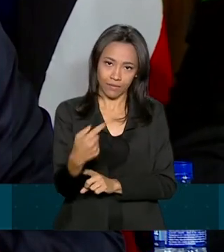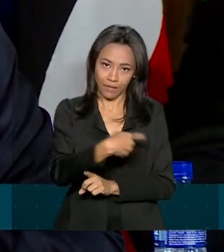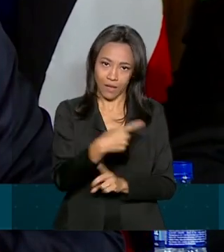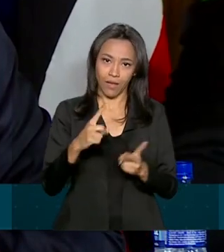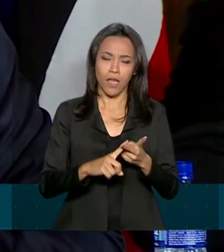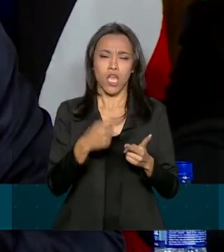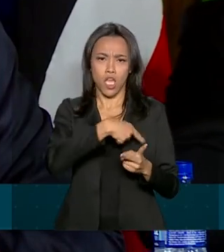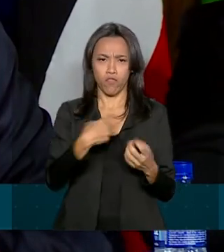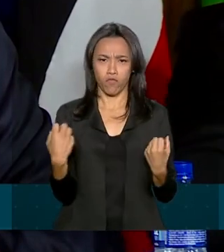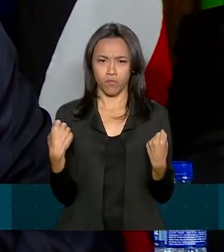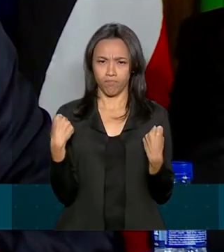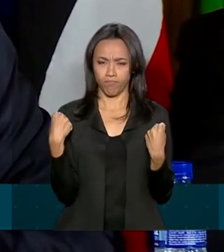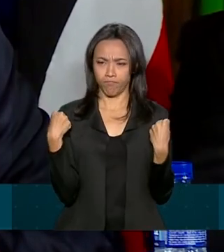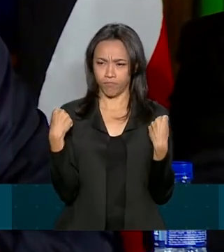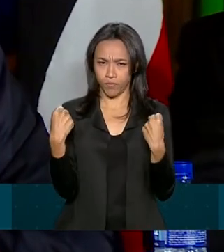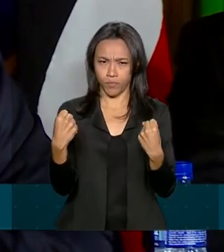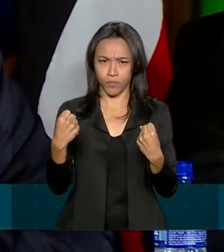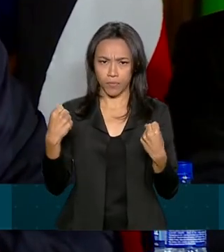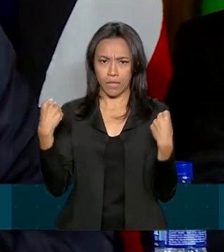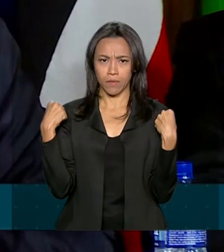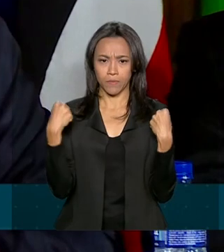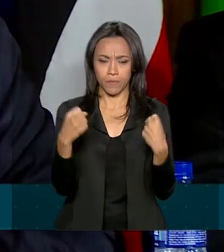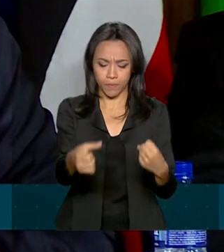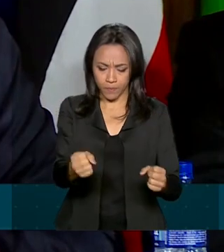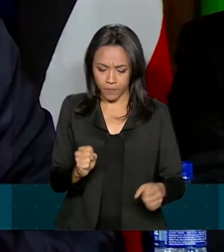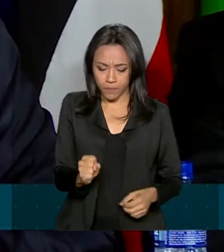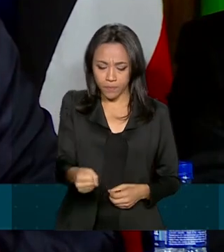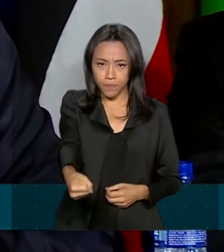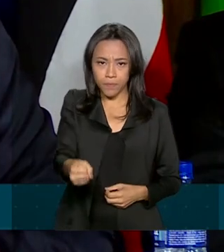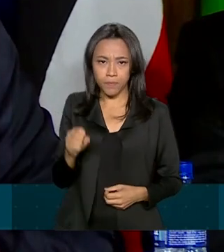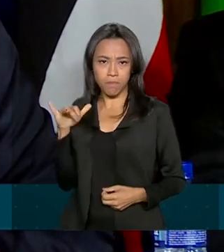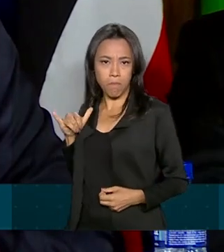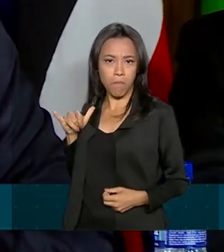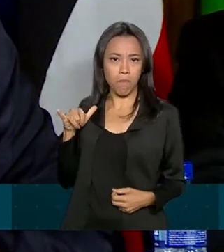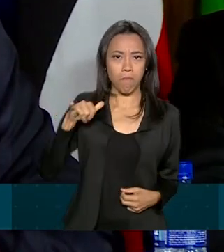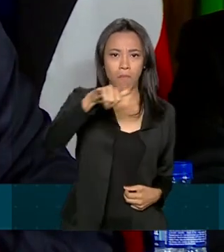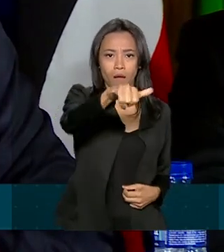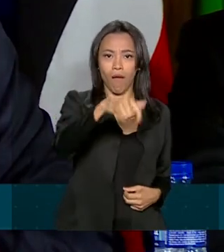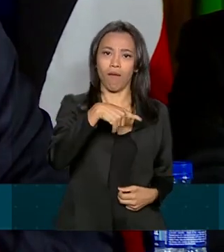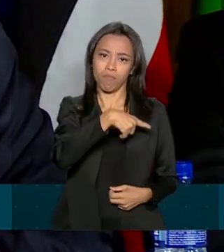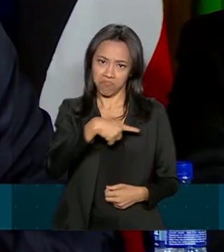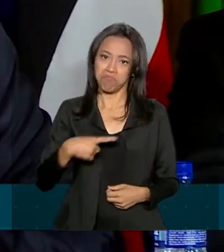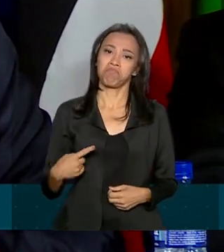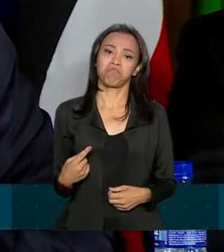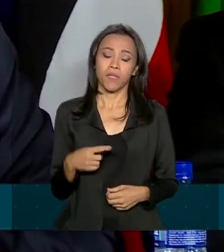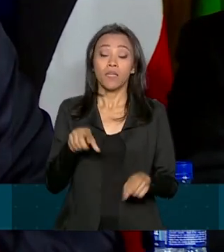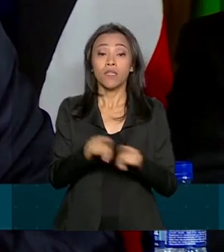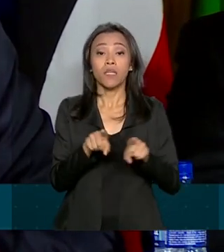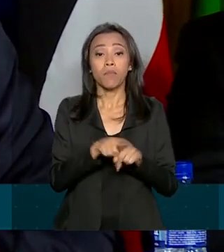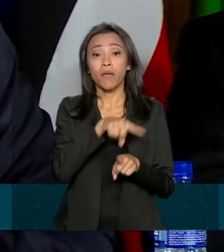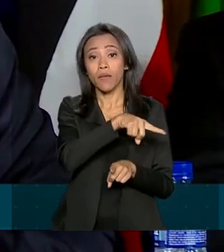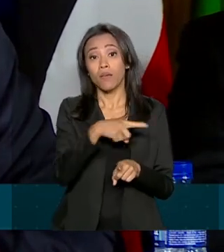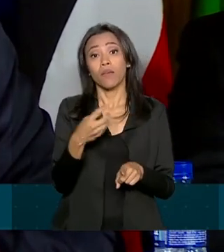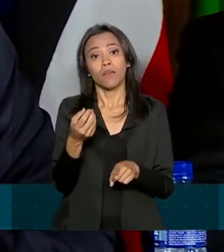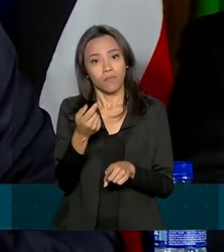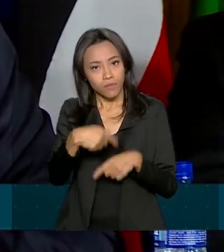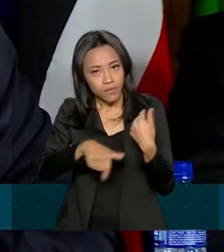caça da Força Aérea, de teste também, ficou por muito tempo na NASA e agora integra o